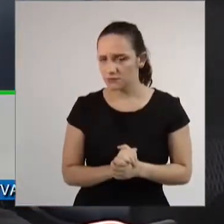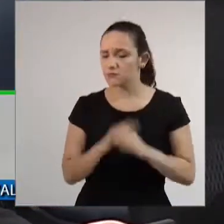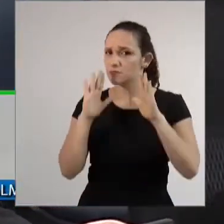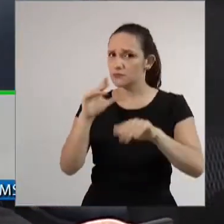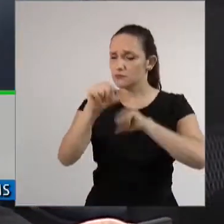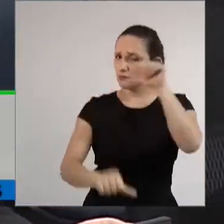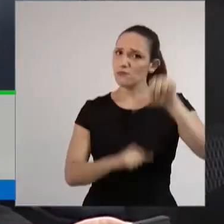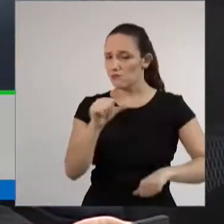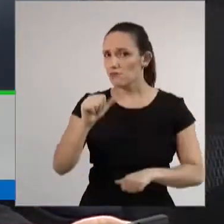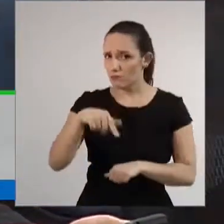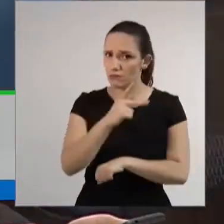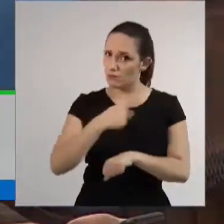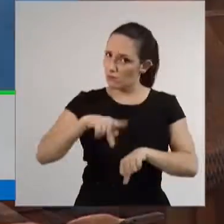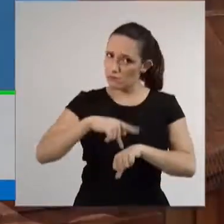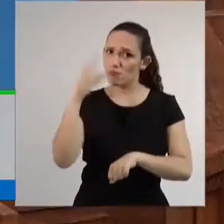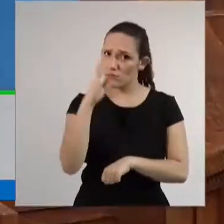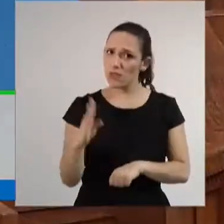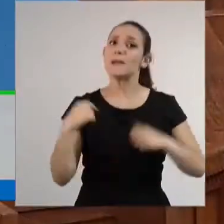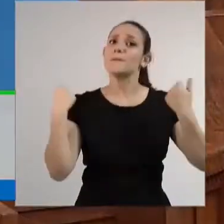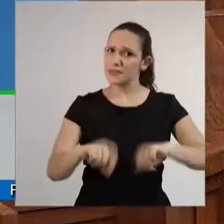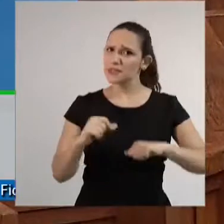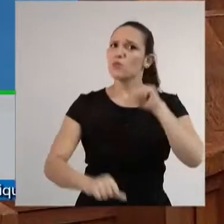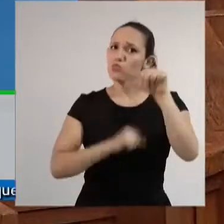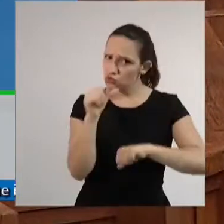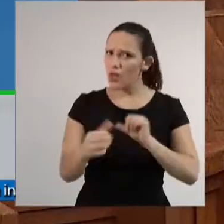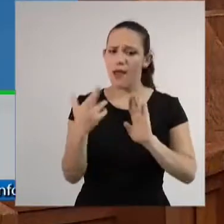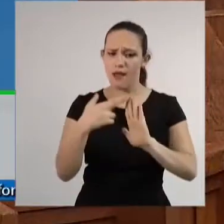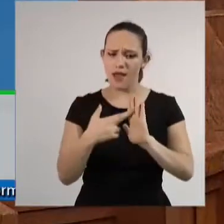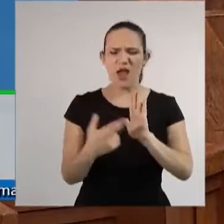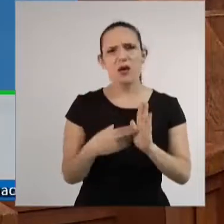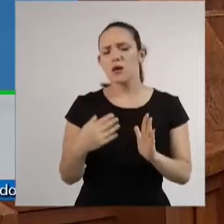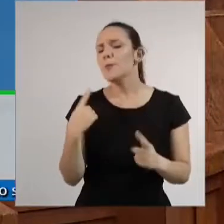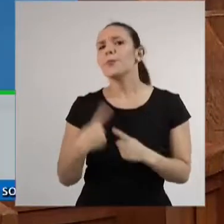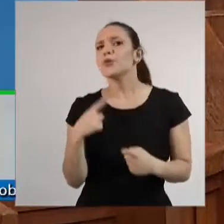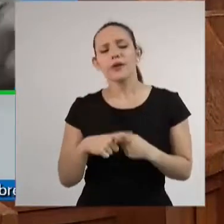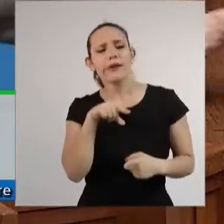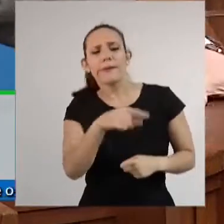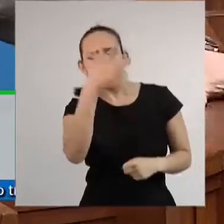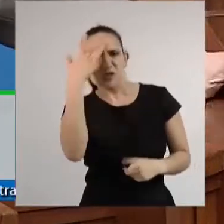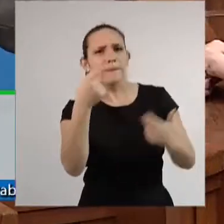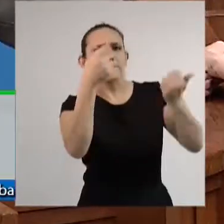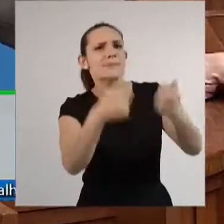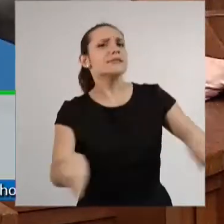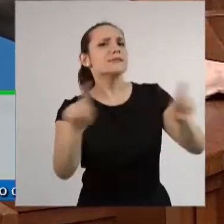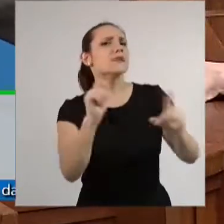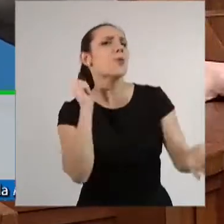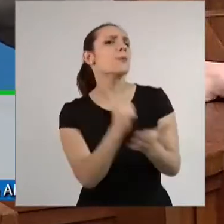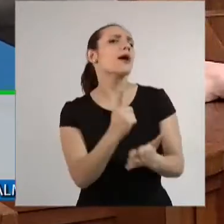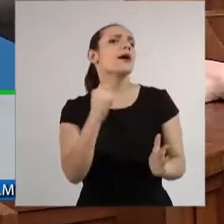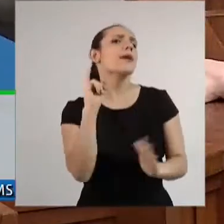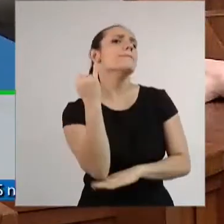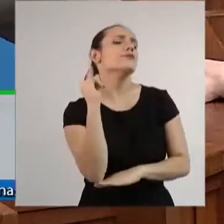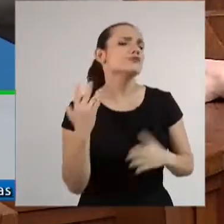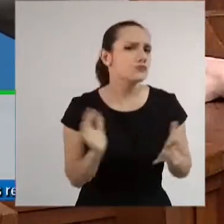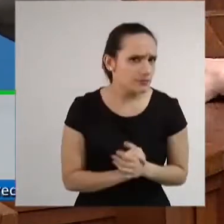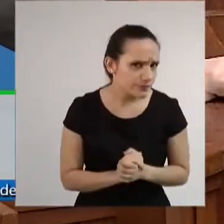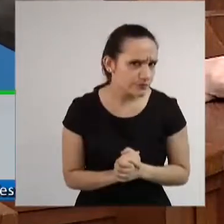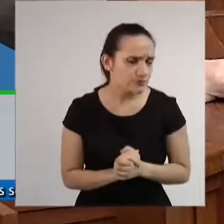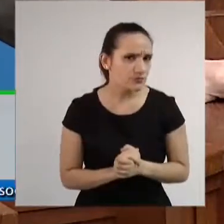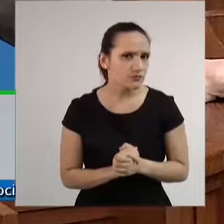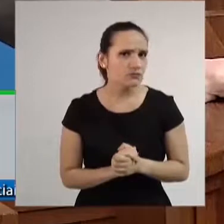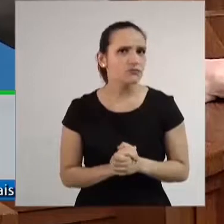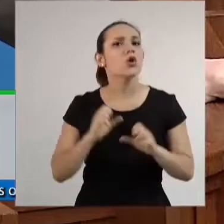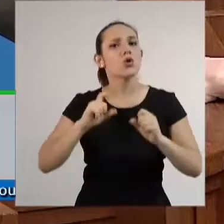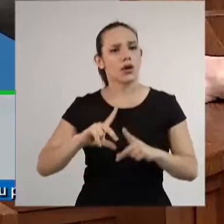requer urgentemente a revisão das questões tratadas nas desonerações tributárias. Segundo